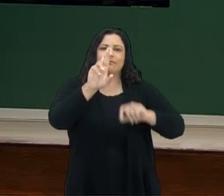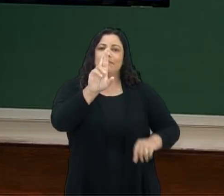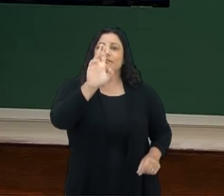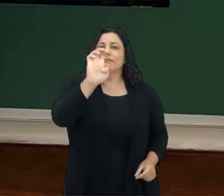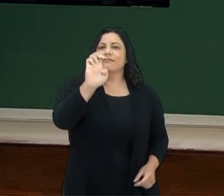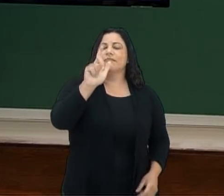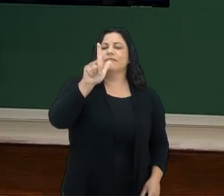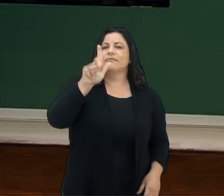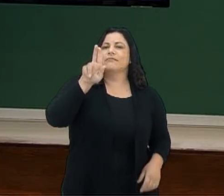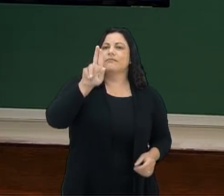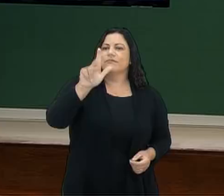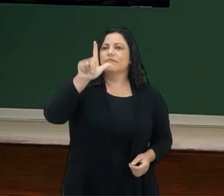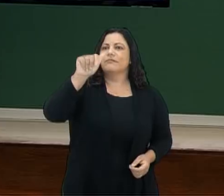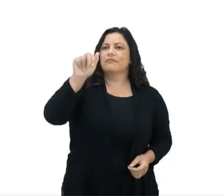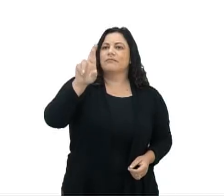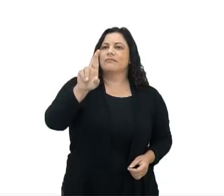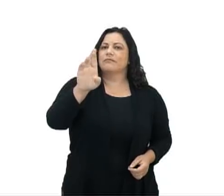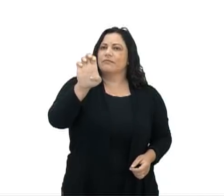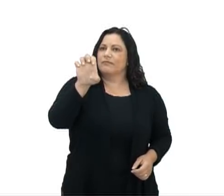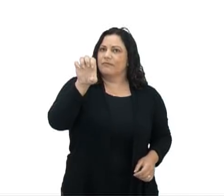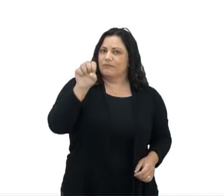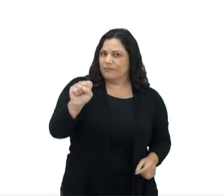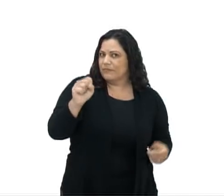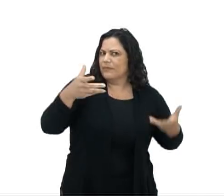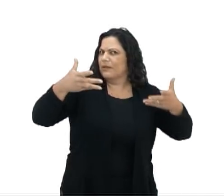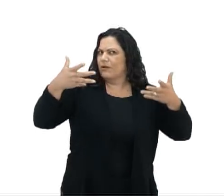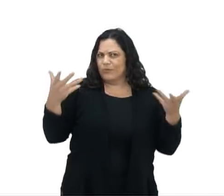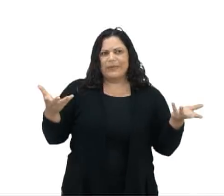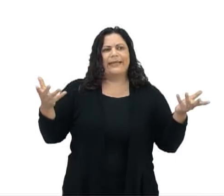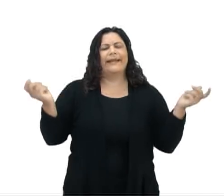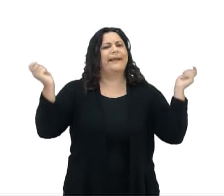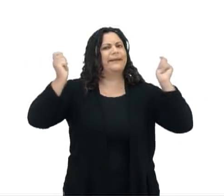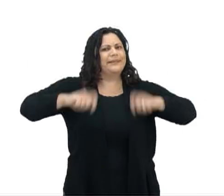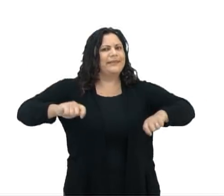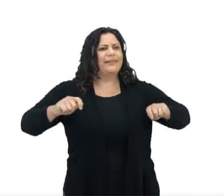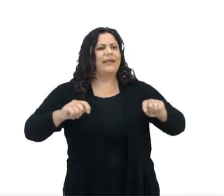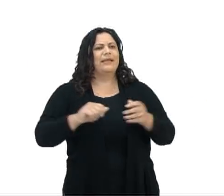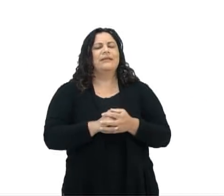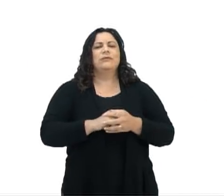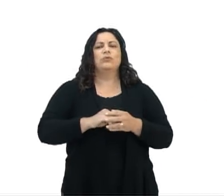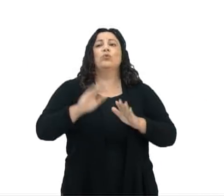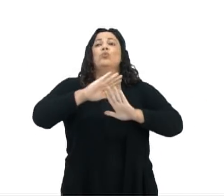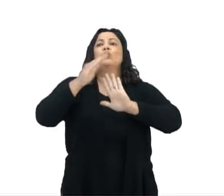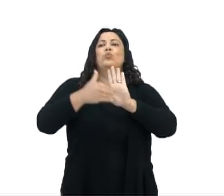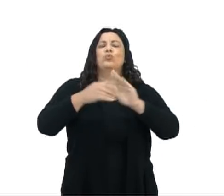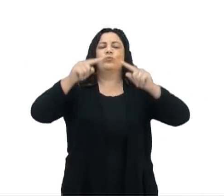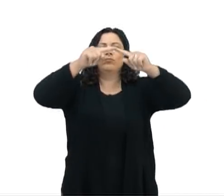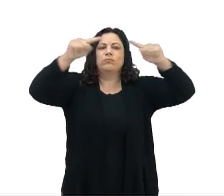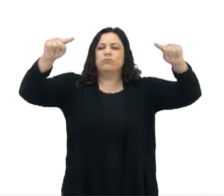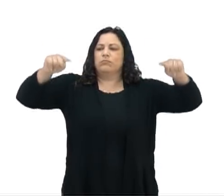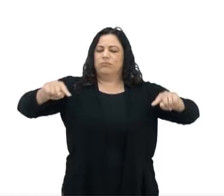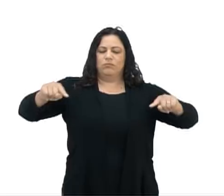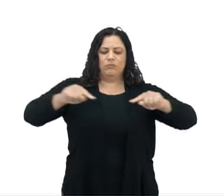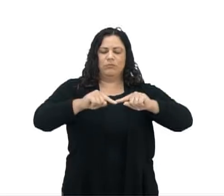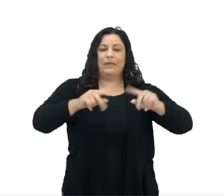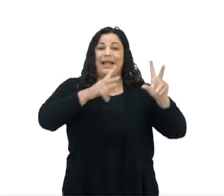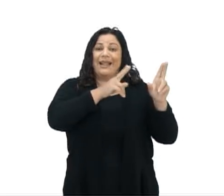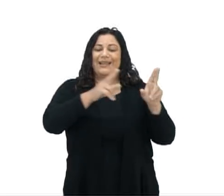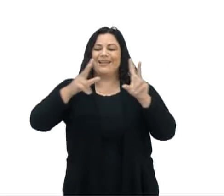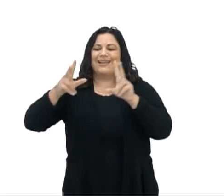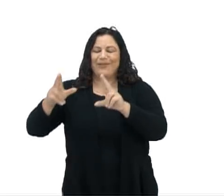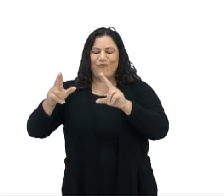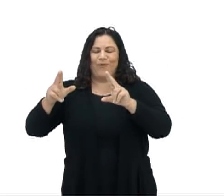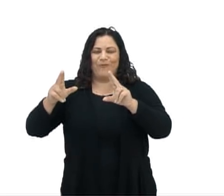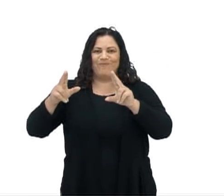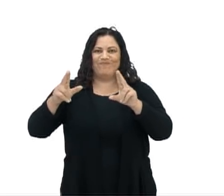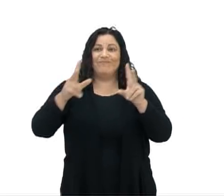O que é o polígono regular? Regular é aquele polígono que possui todos os lados com o mesmo tamanho e todos os ângulos